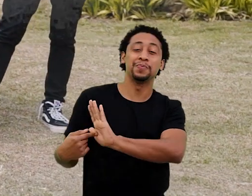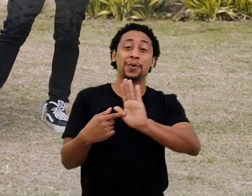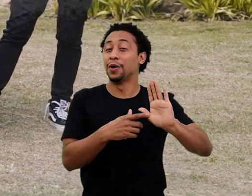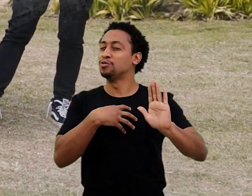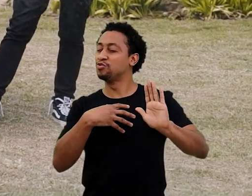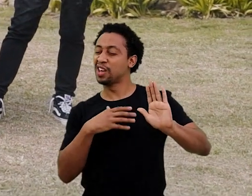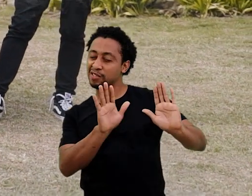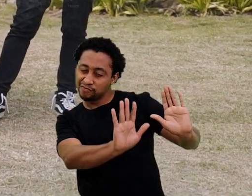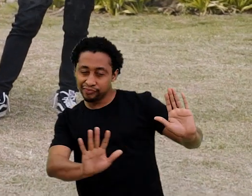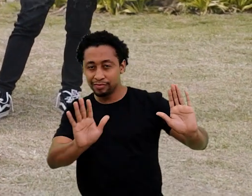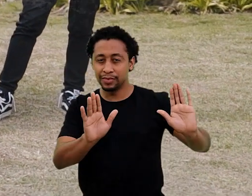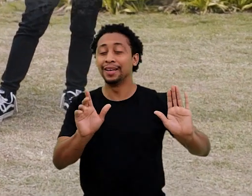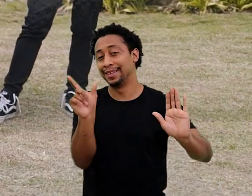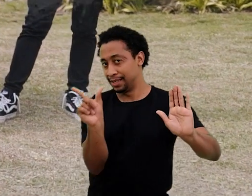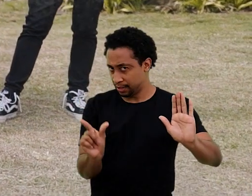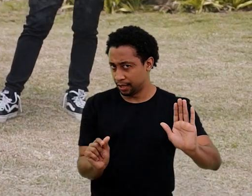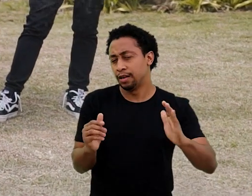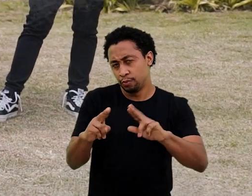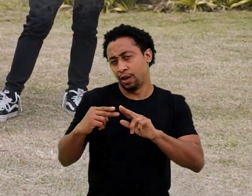da marca, mas vamos lá, né?